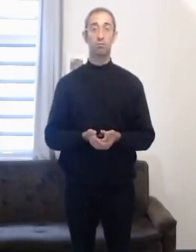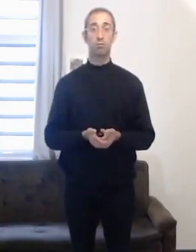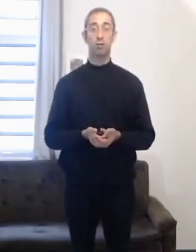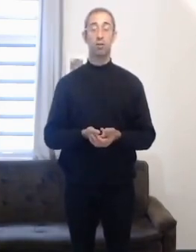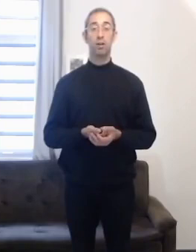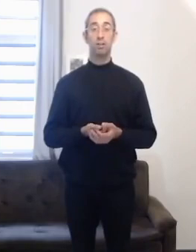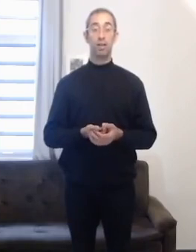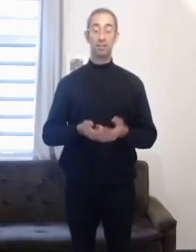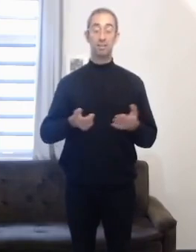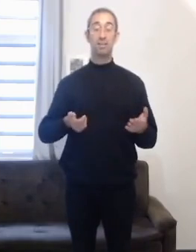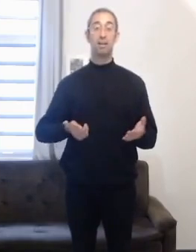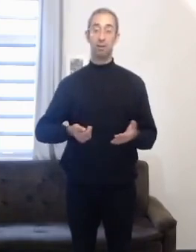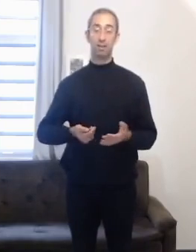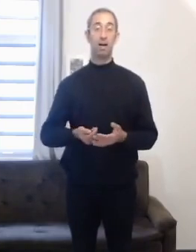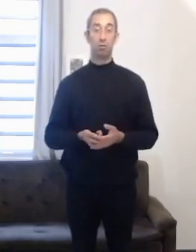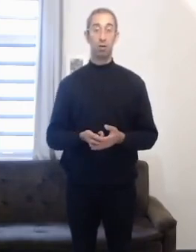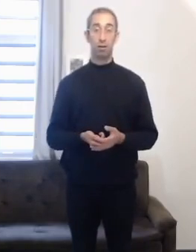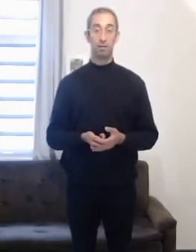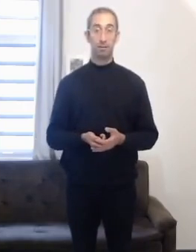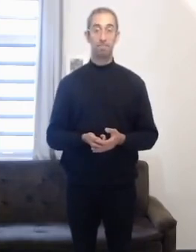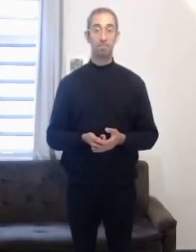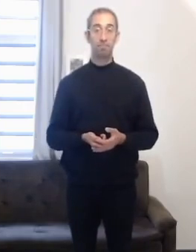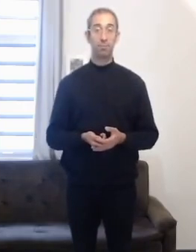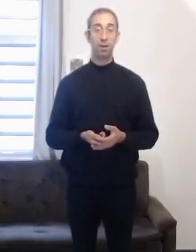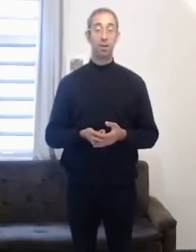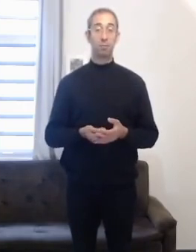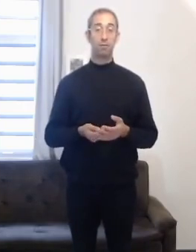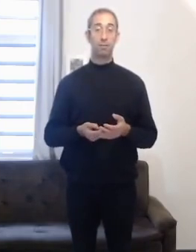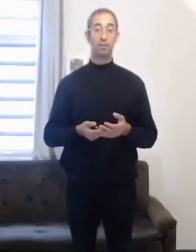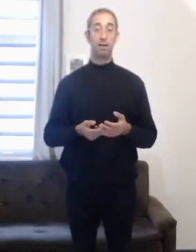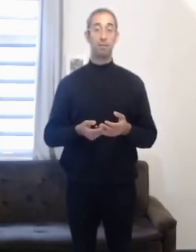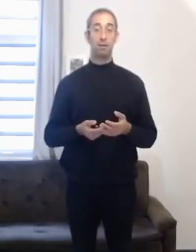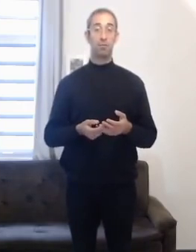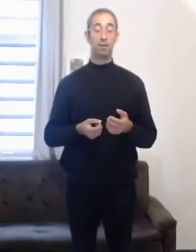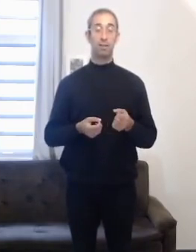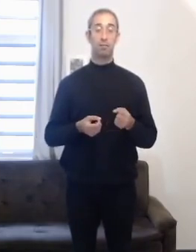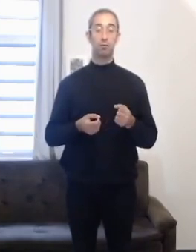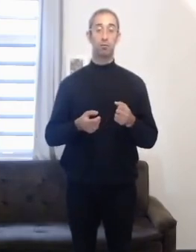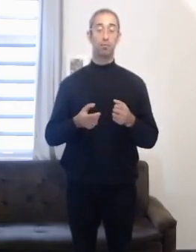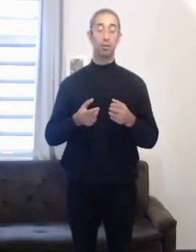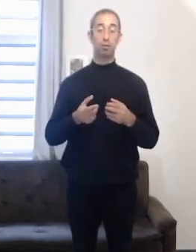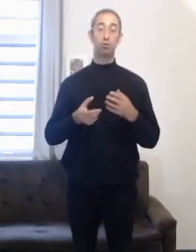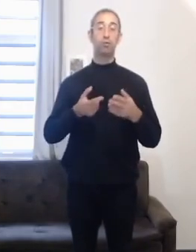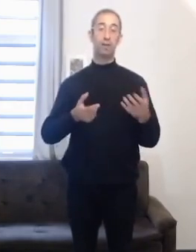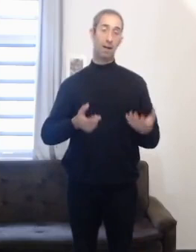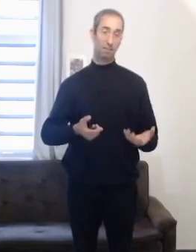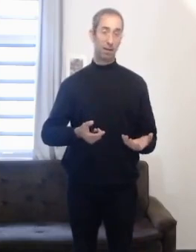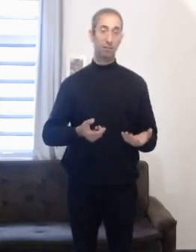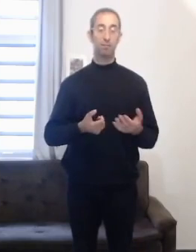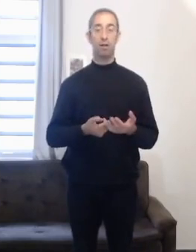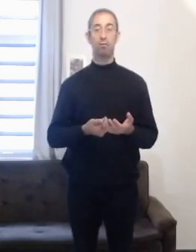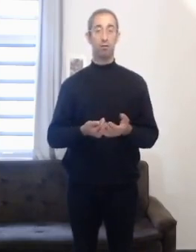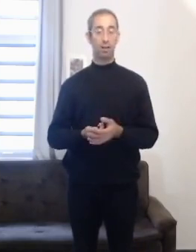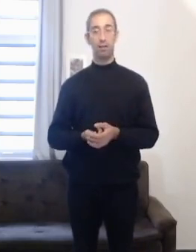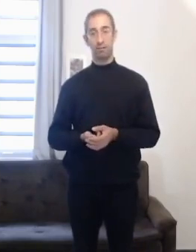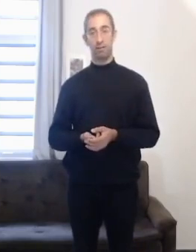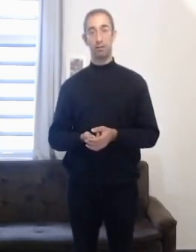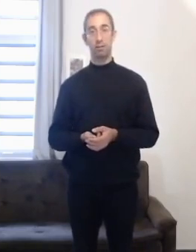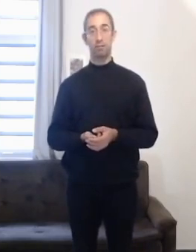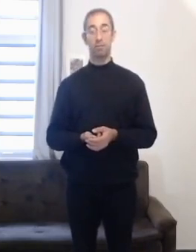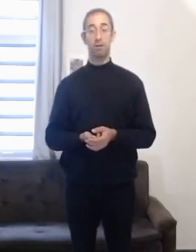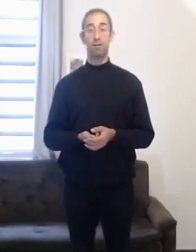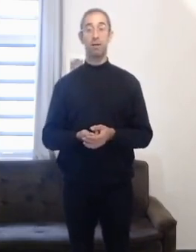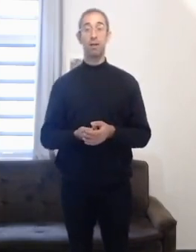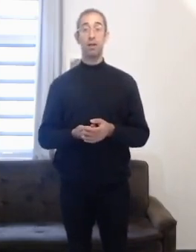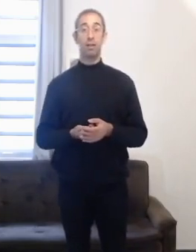esse assunto já disseram até agora, né? Para você saber, por exemplo, poder justificar bem, né, qual que é a